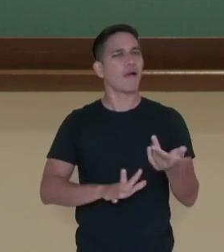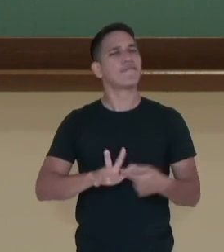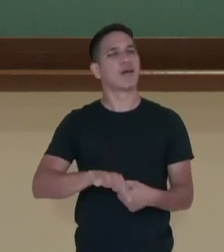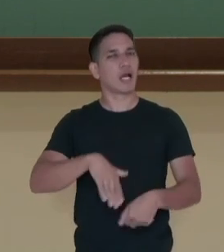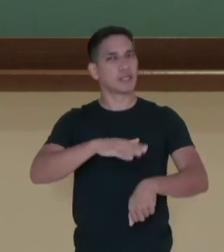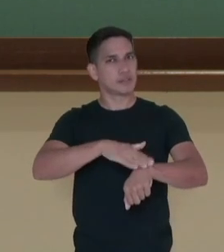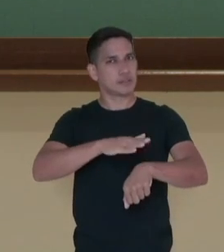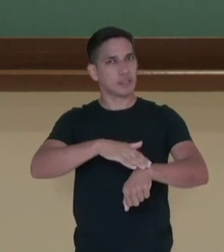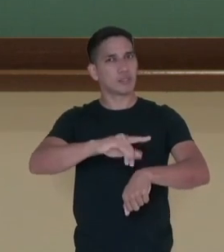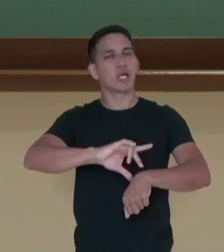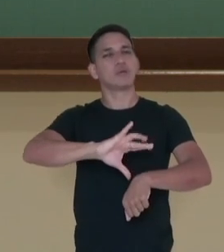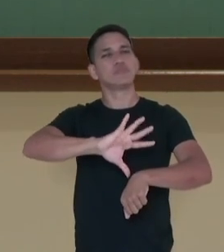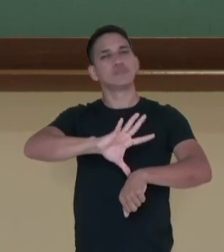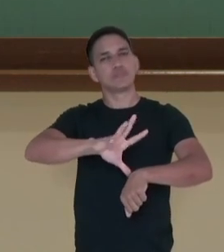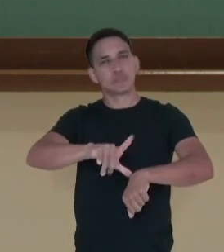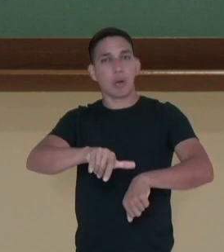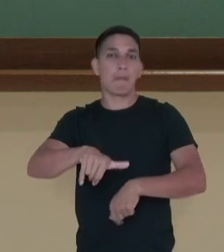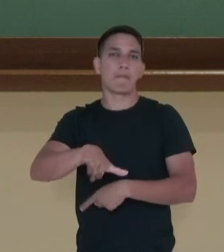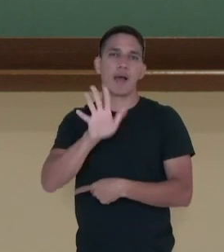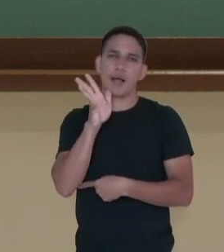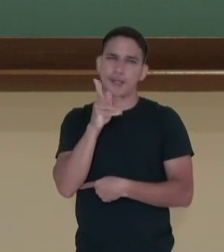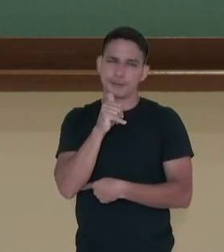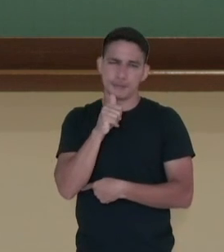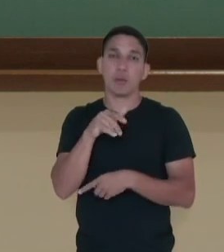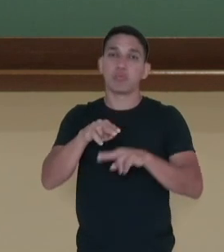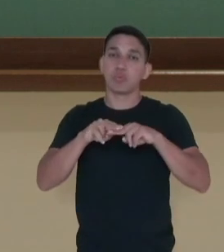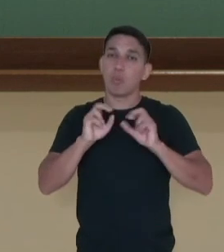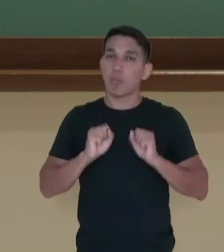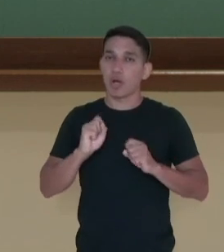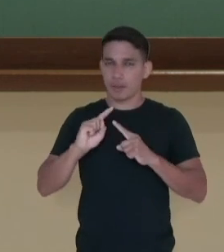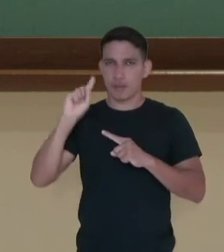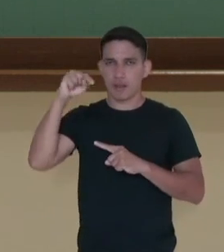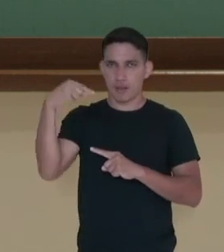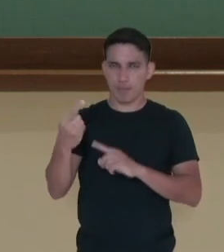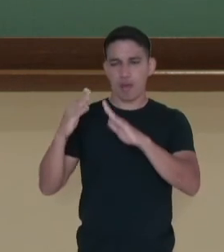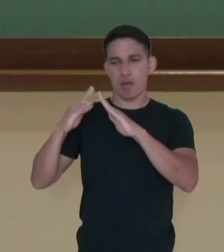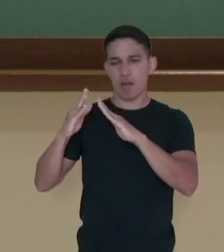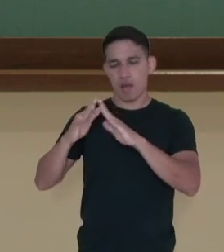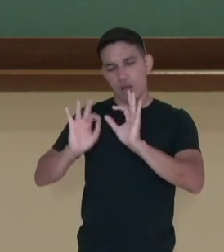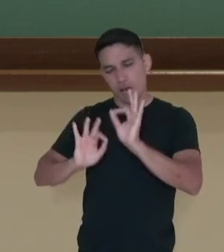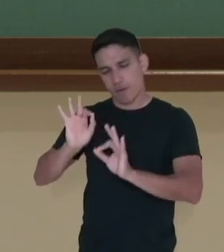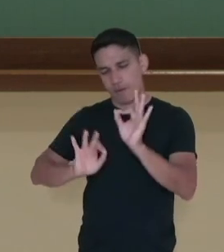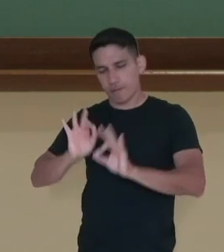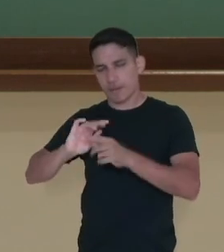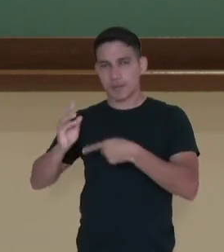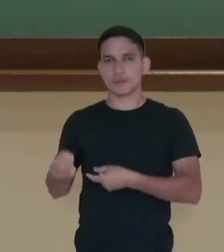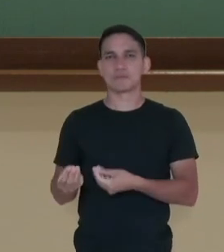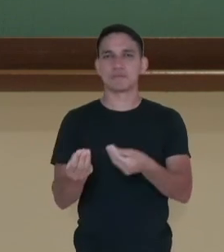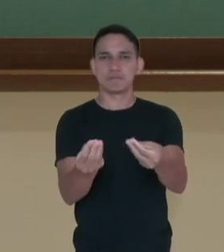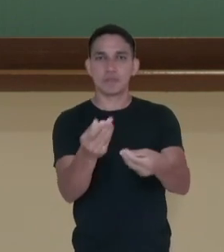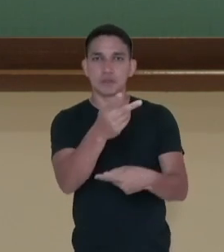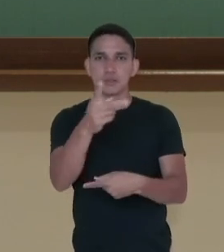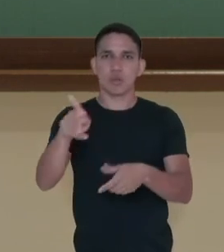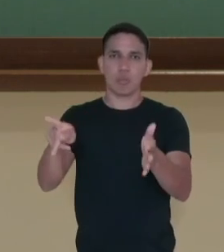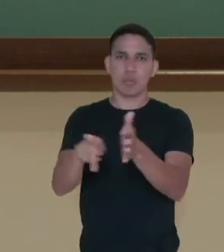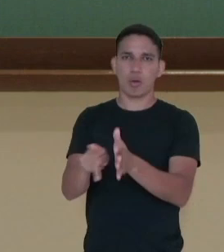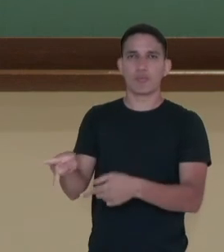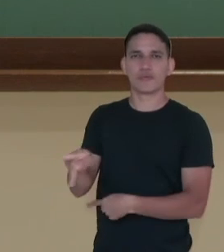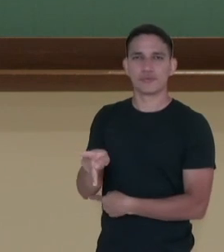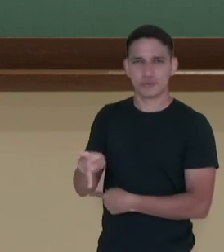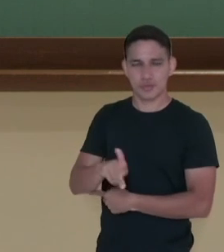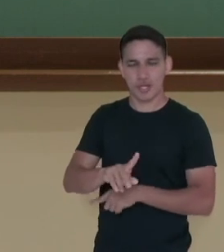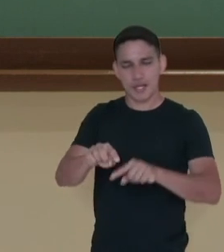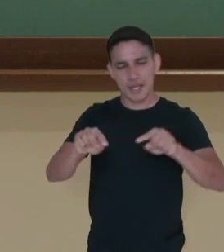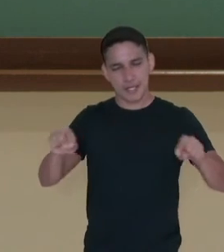tempo, então você pode trabalhar em casa, desenvolver e entregar para o seu professor em sala de aula